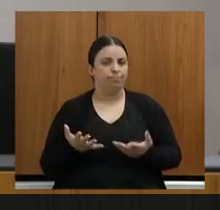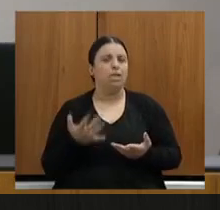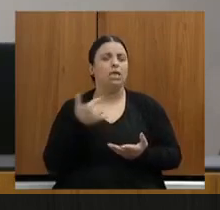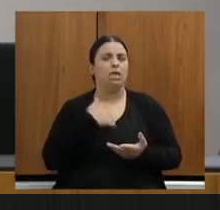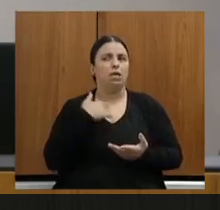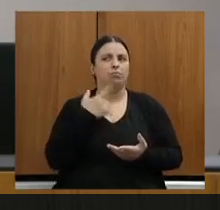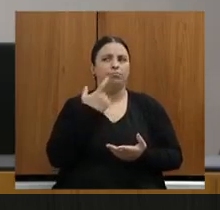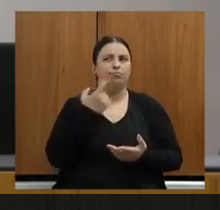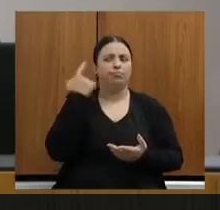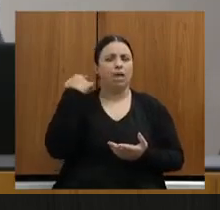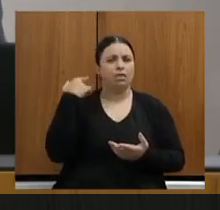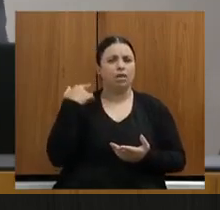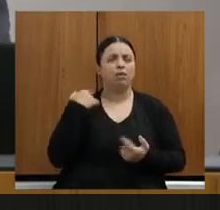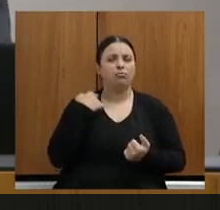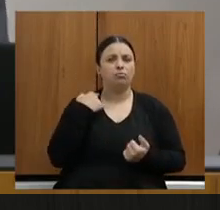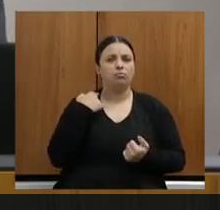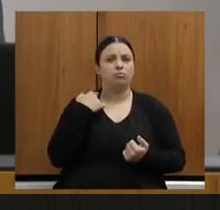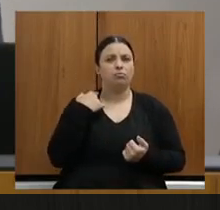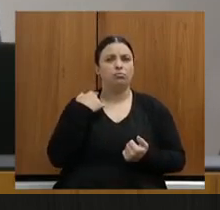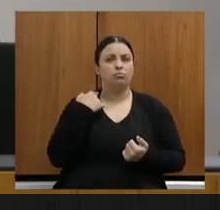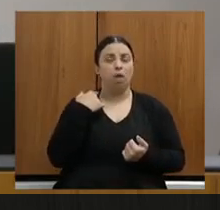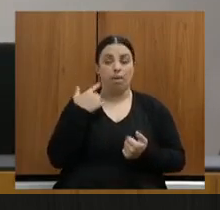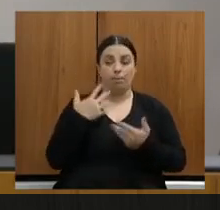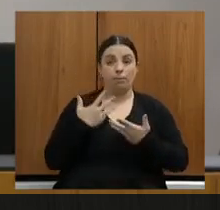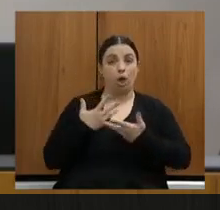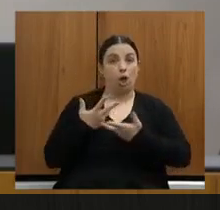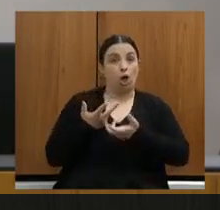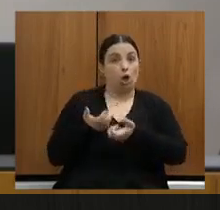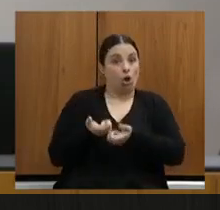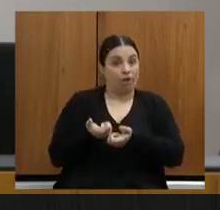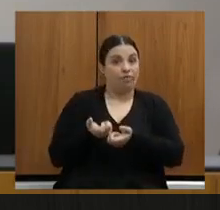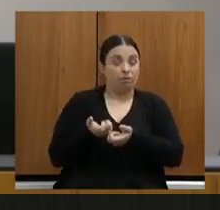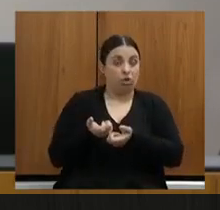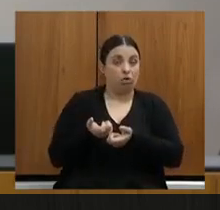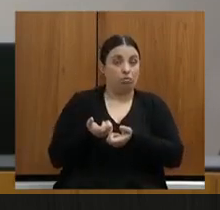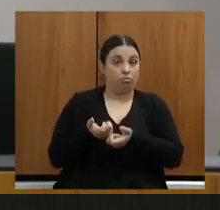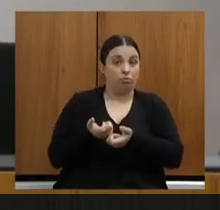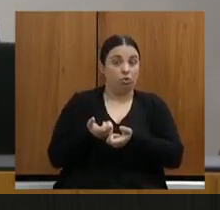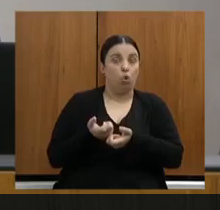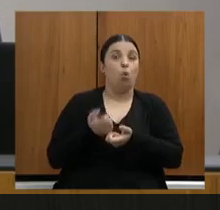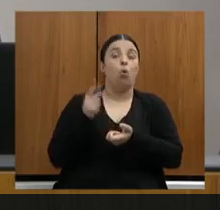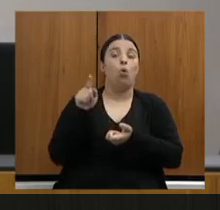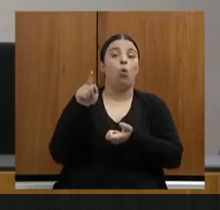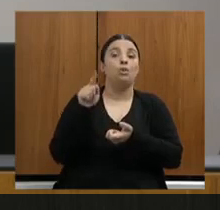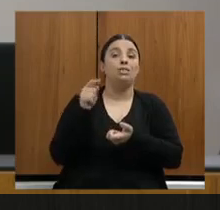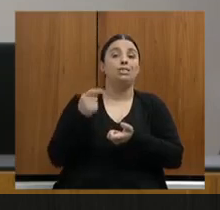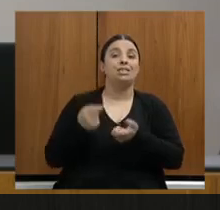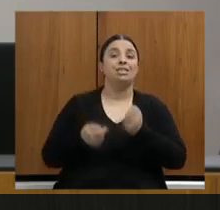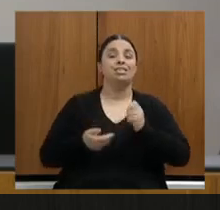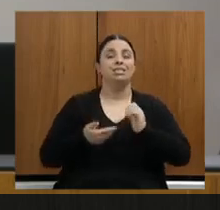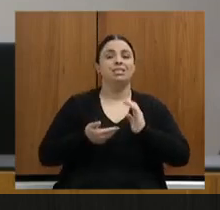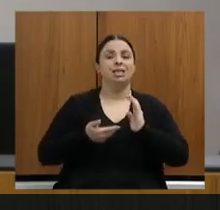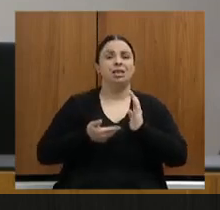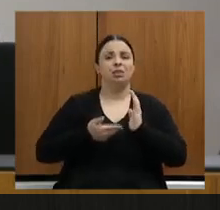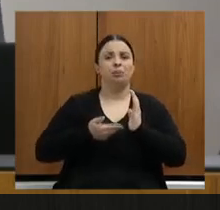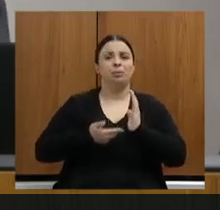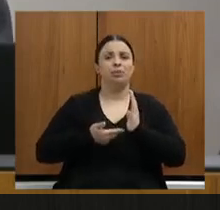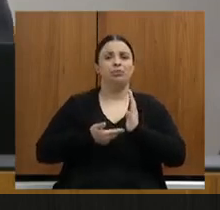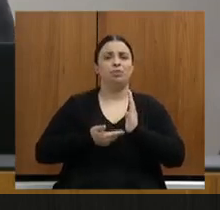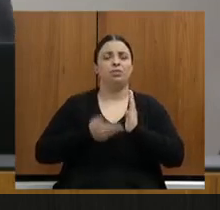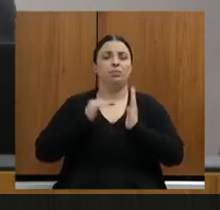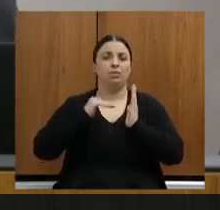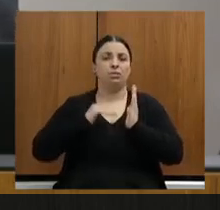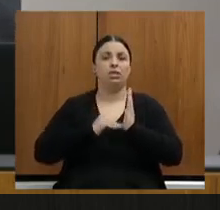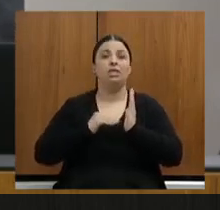uns dias atrás eu estive a convite do presidente do senado e do diretor daquela caso